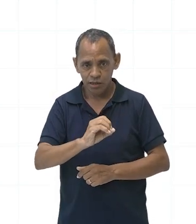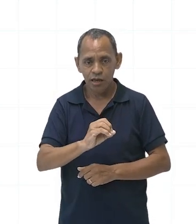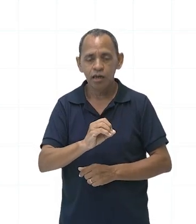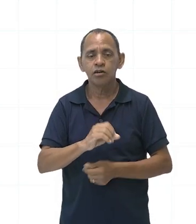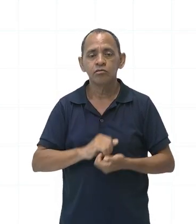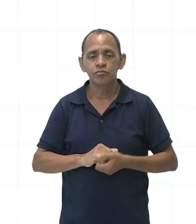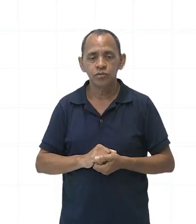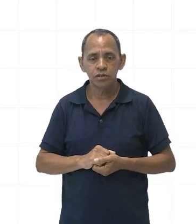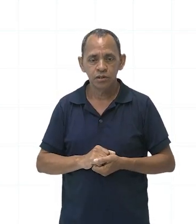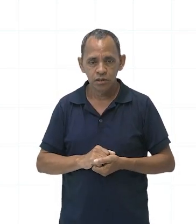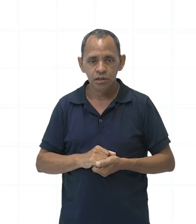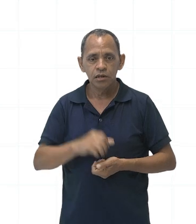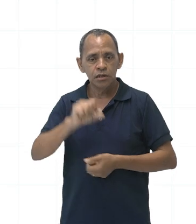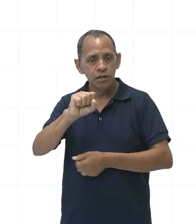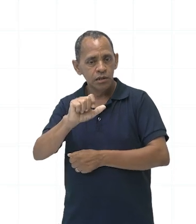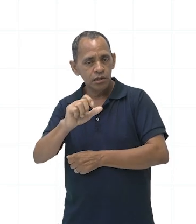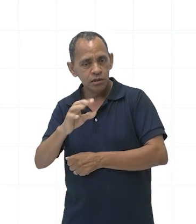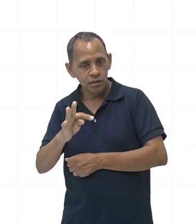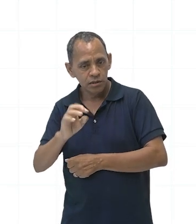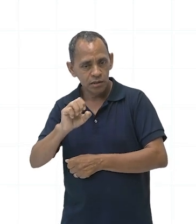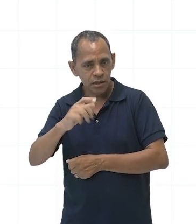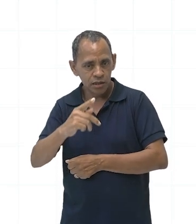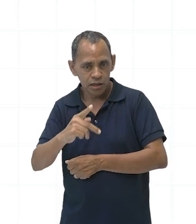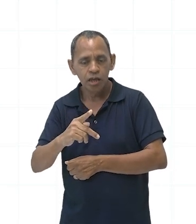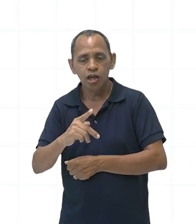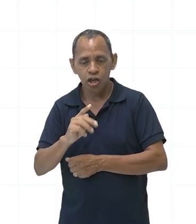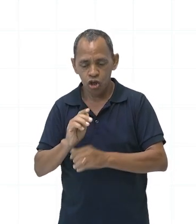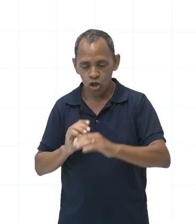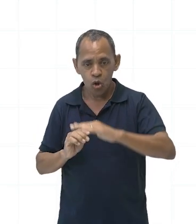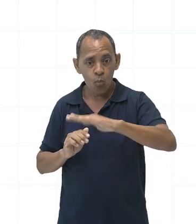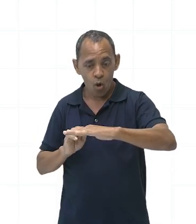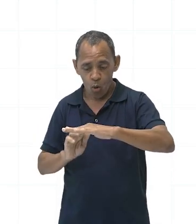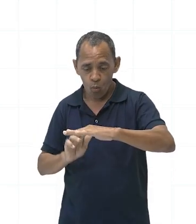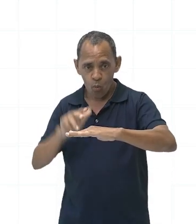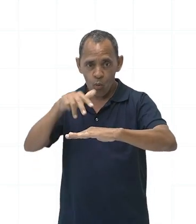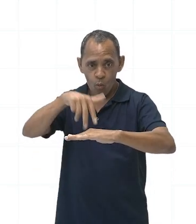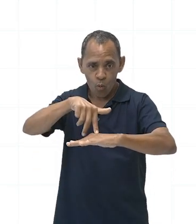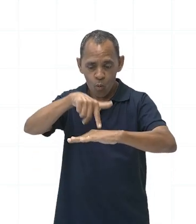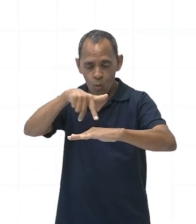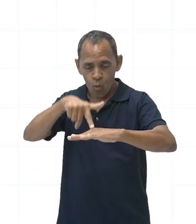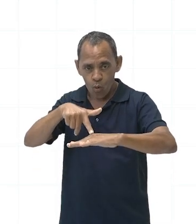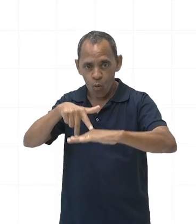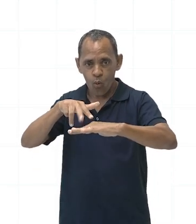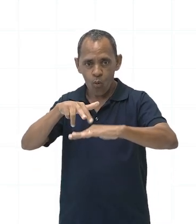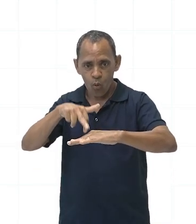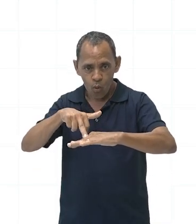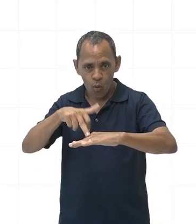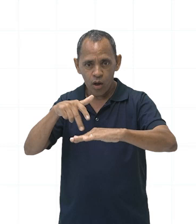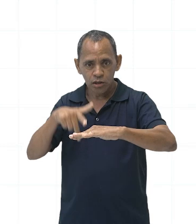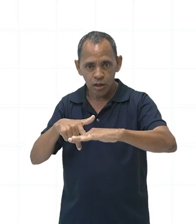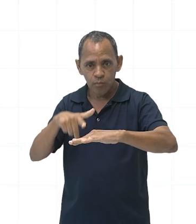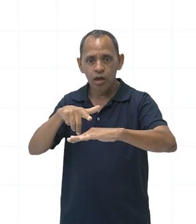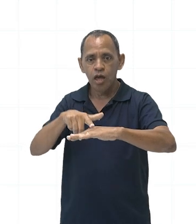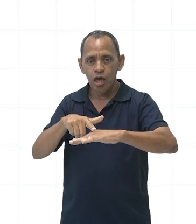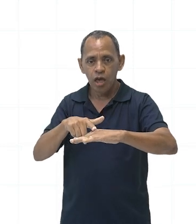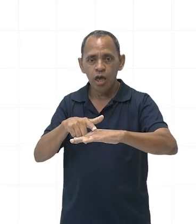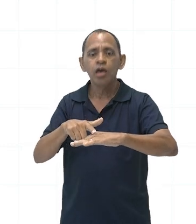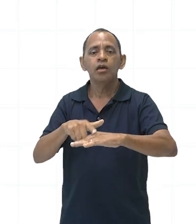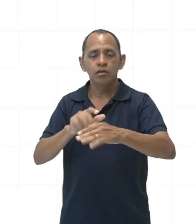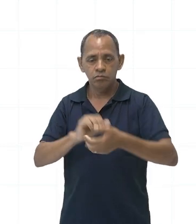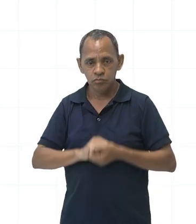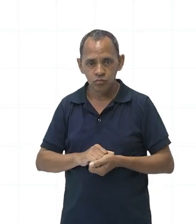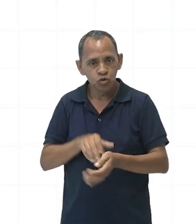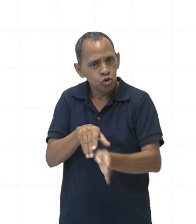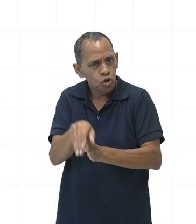realizado sobre um bloco, né, sobre um step, que fez parte ali, que comandou a